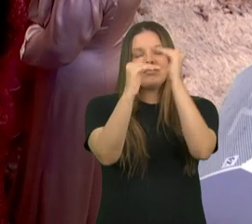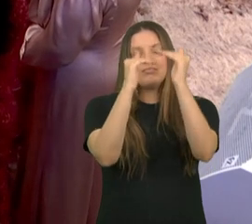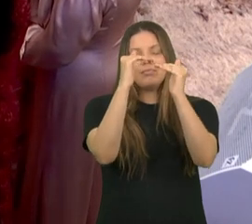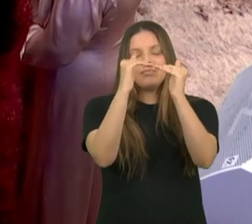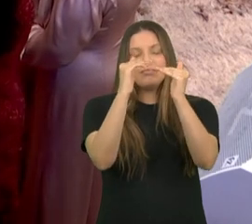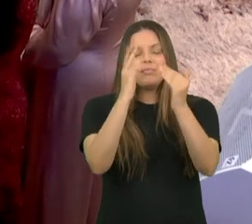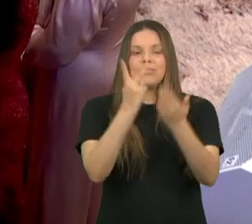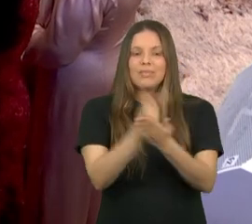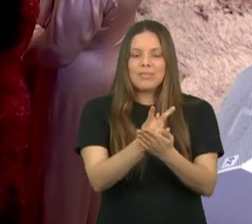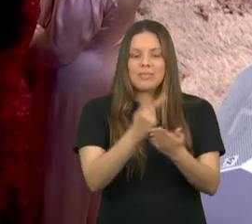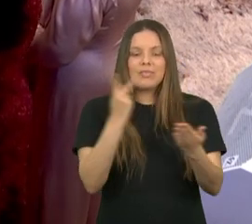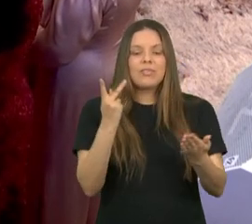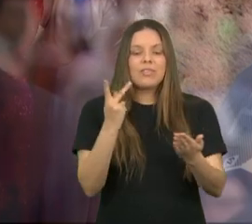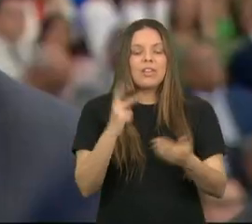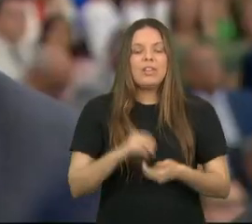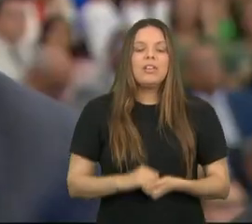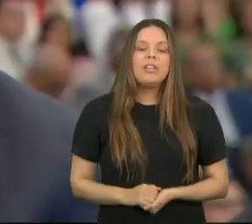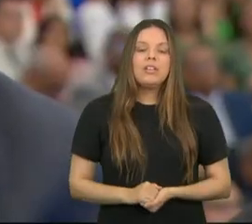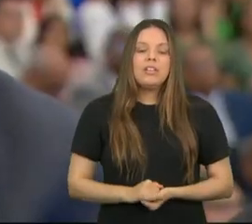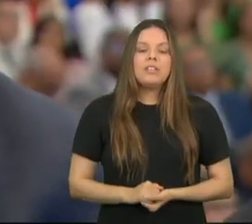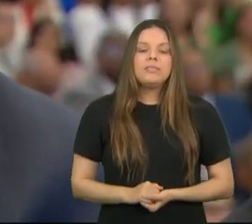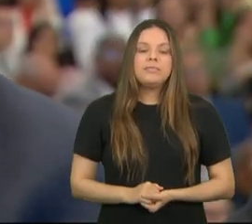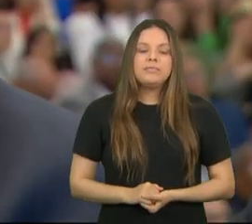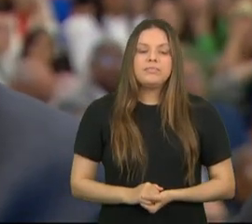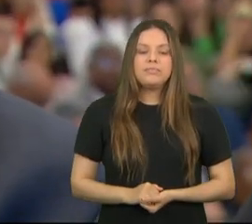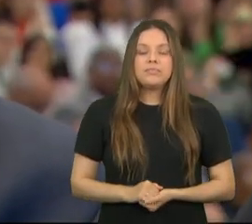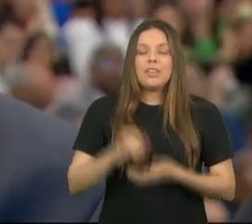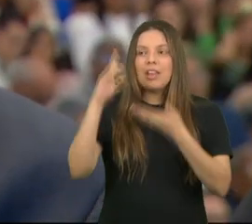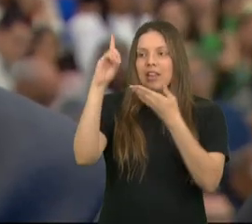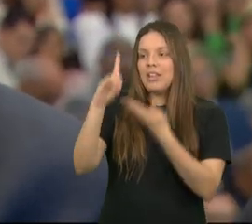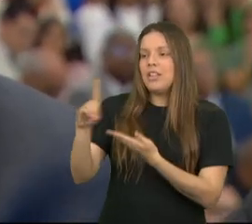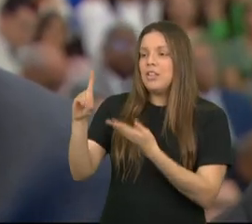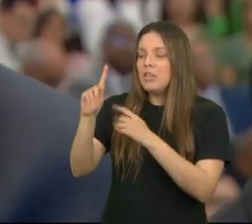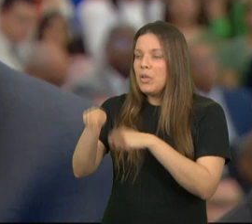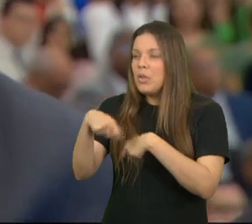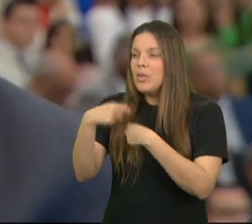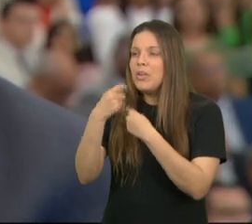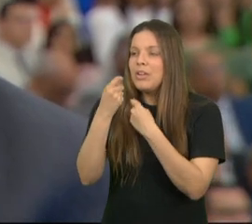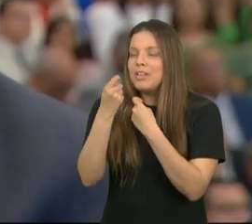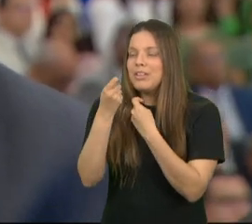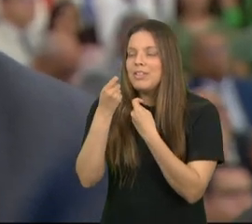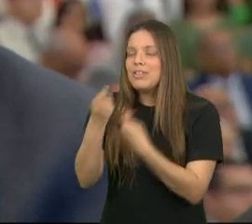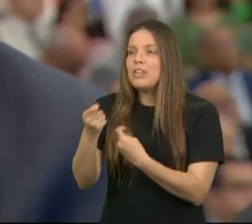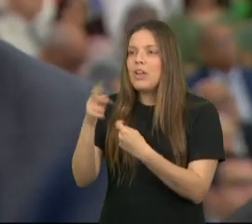estabelecida. E foi assim, Deus lhe deu a visão.